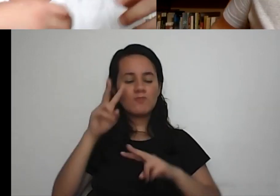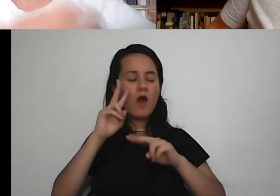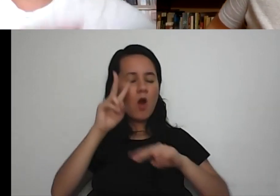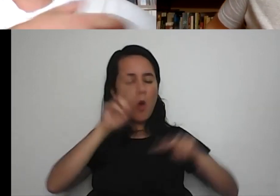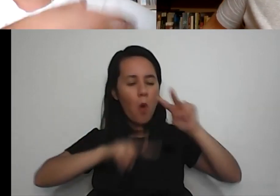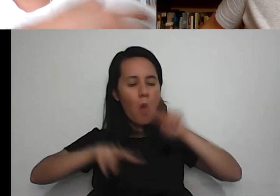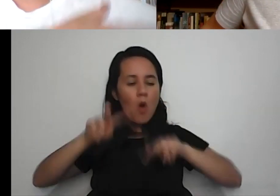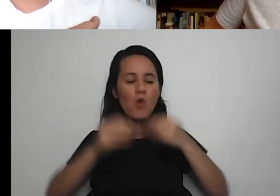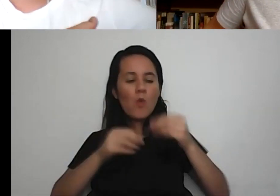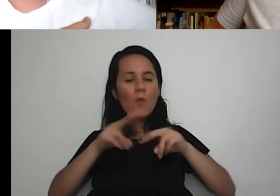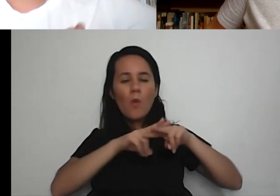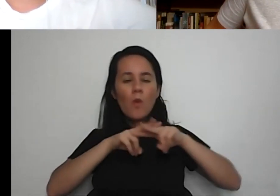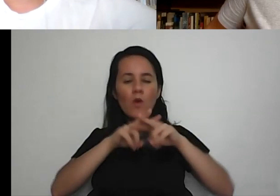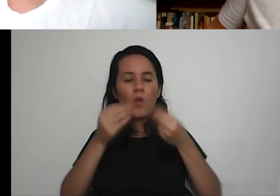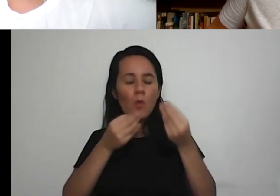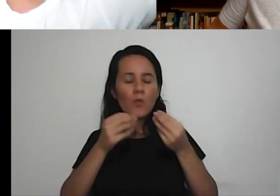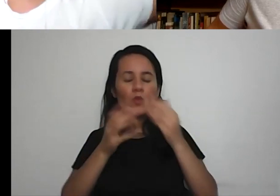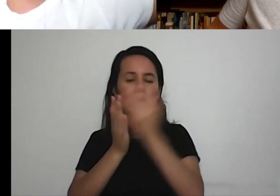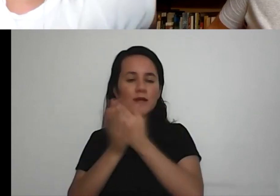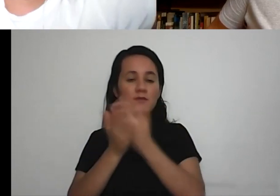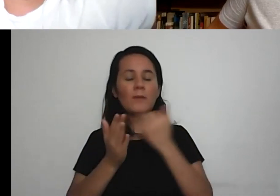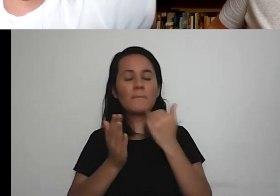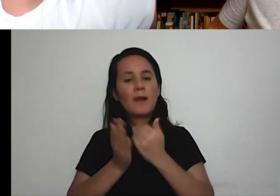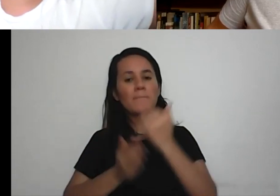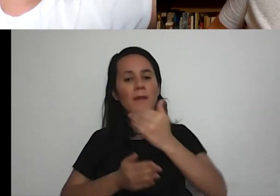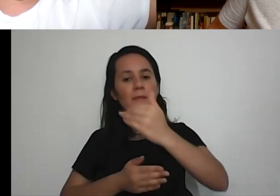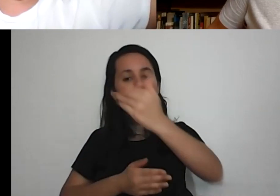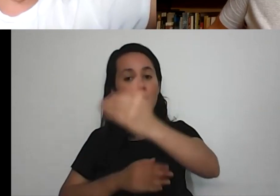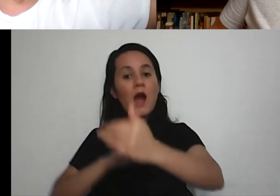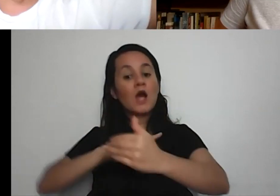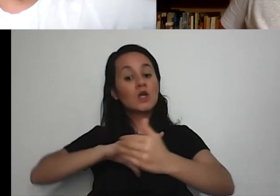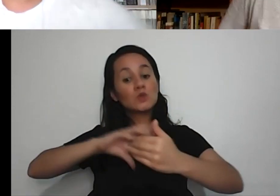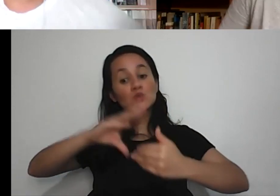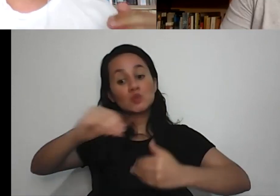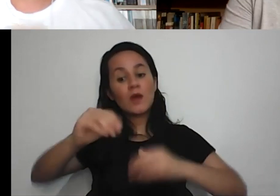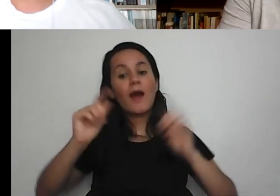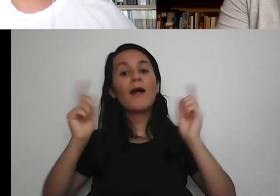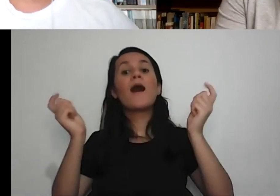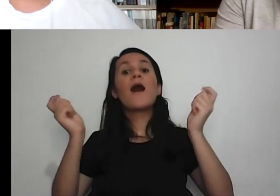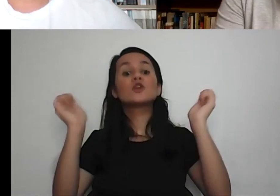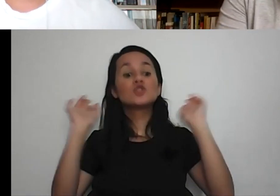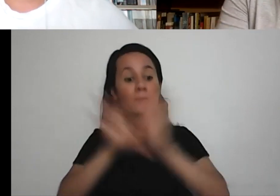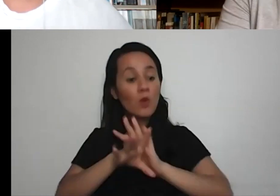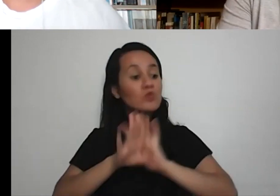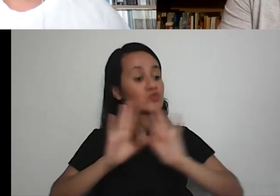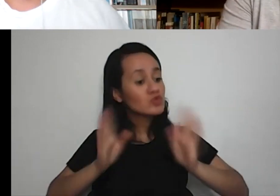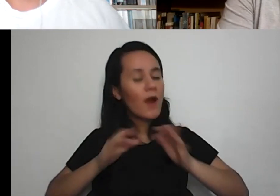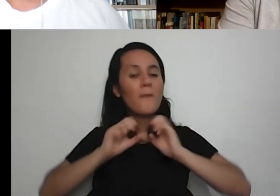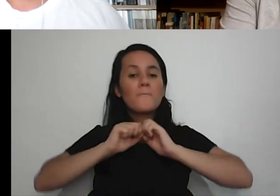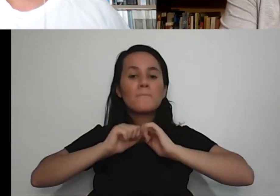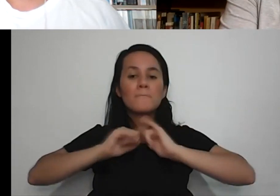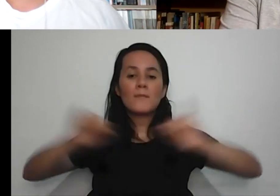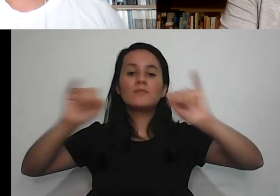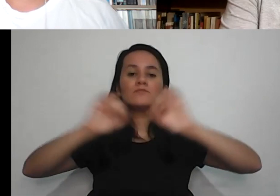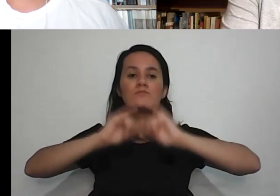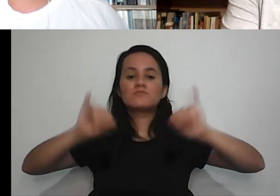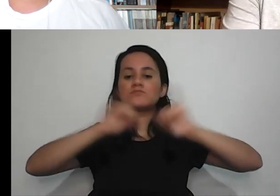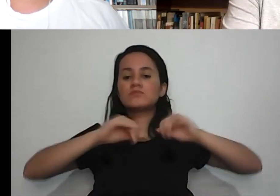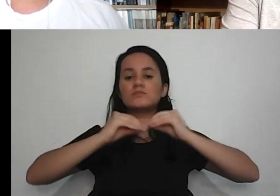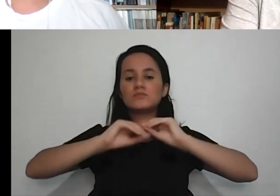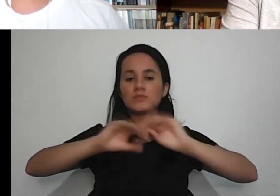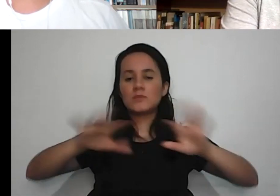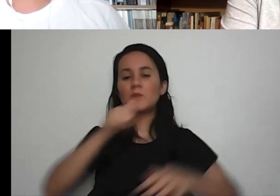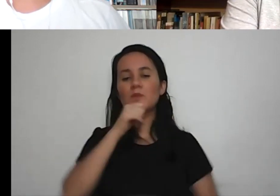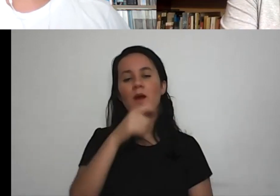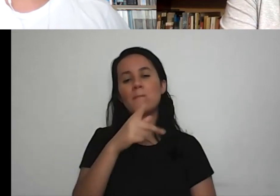livro, todas essas etapas até a divulgação do livro. As editoras, igual a Patuá,